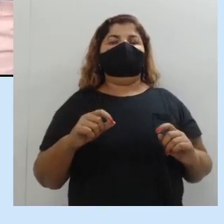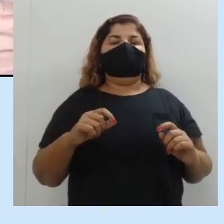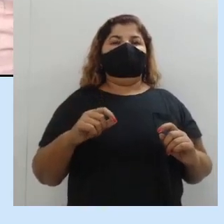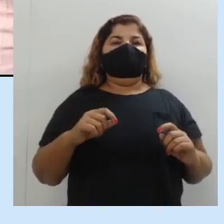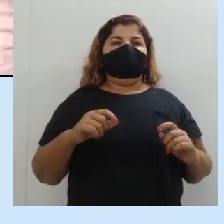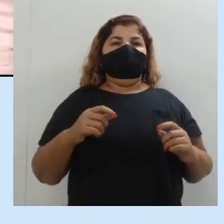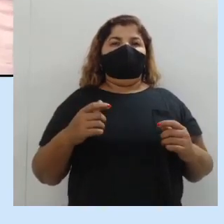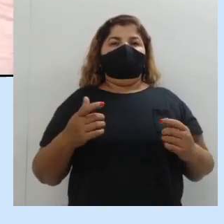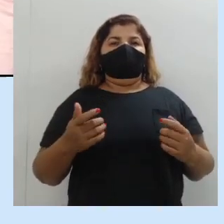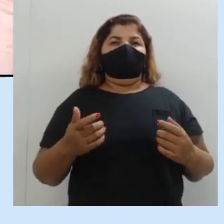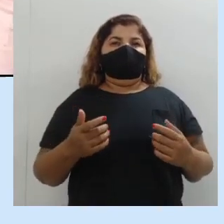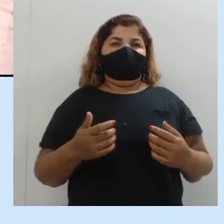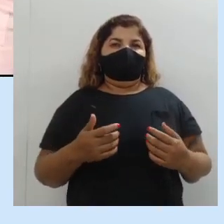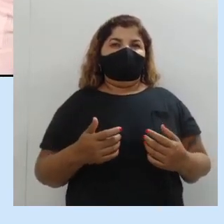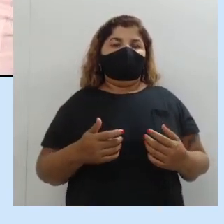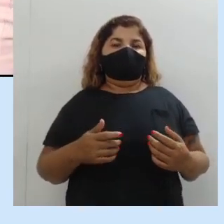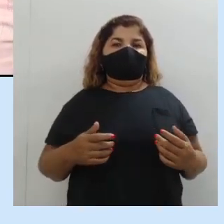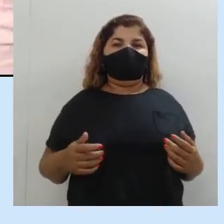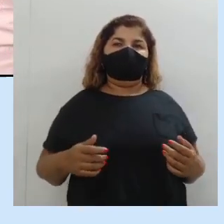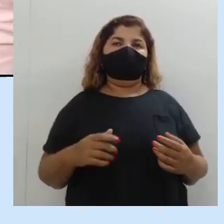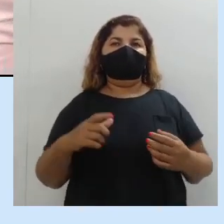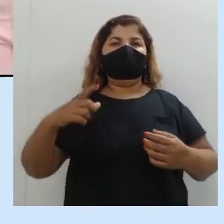assim, tem uma